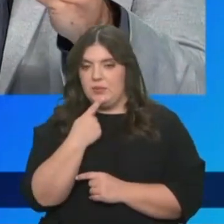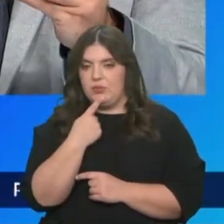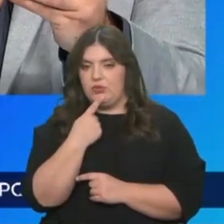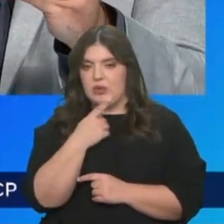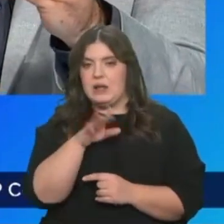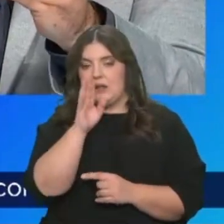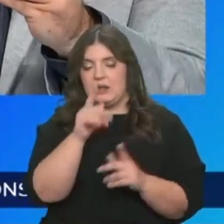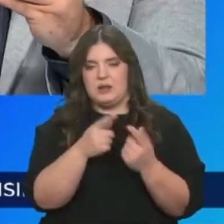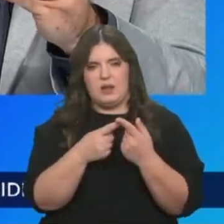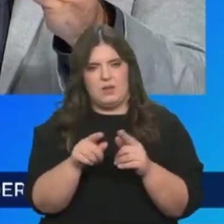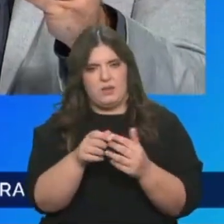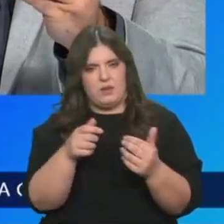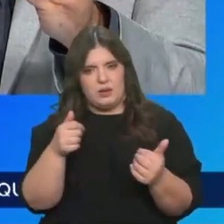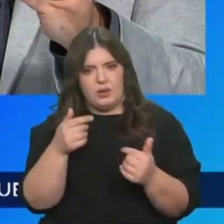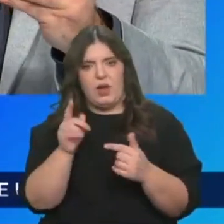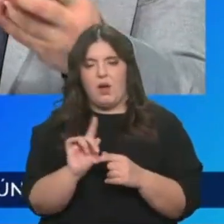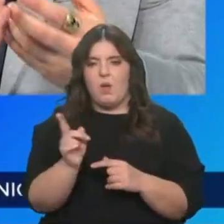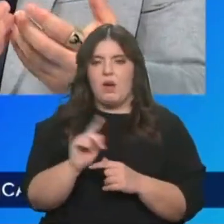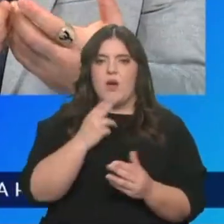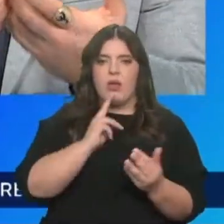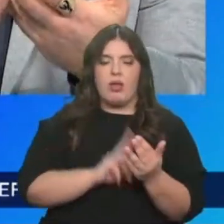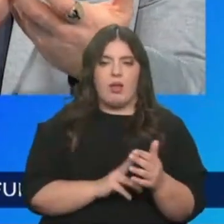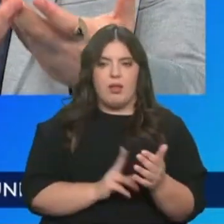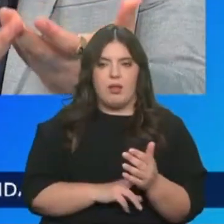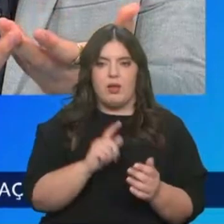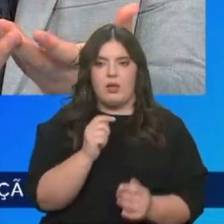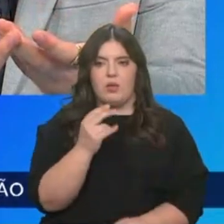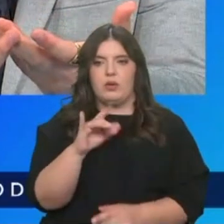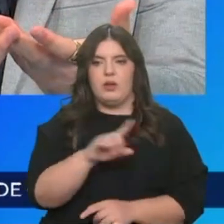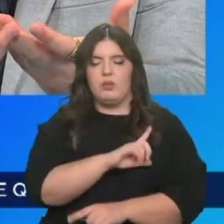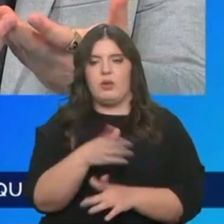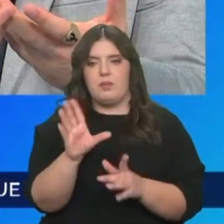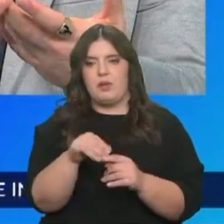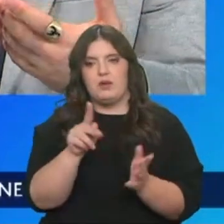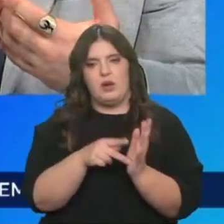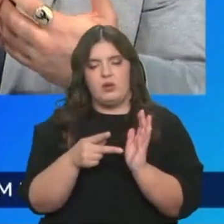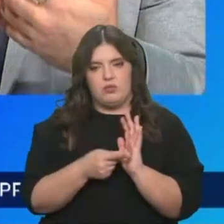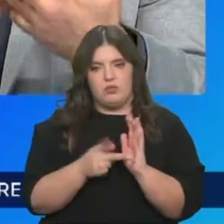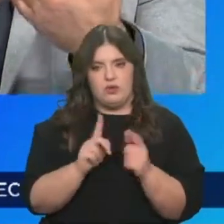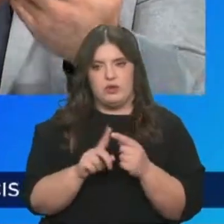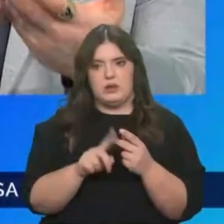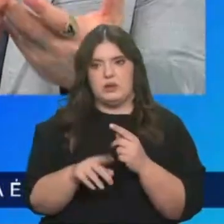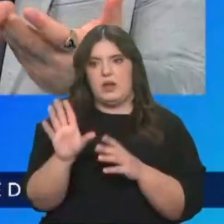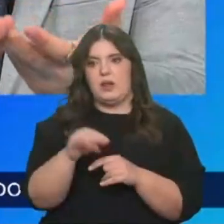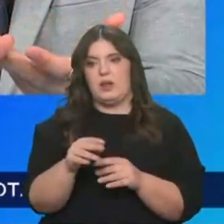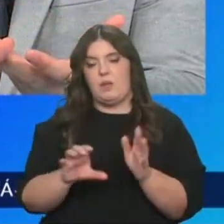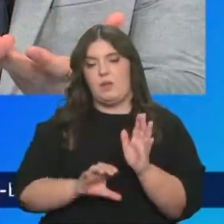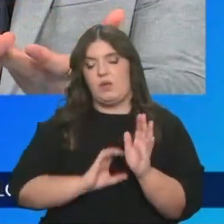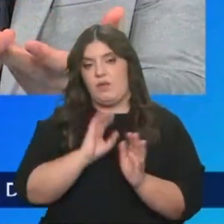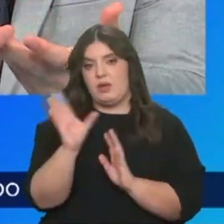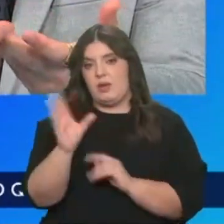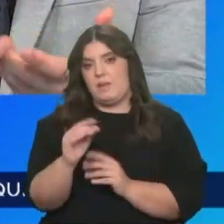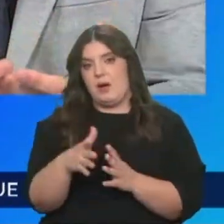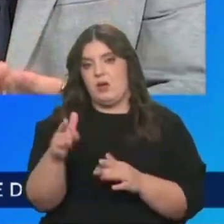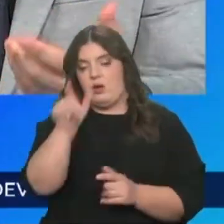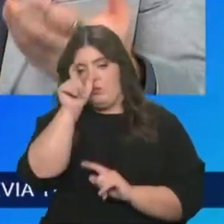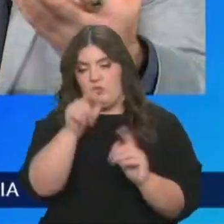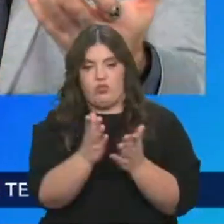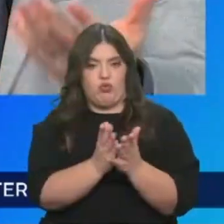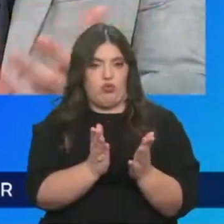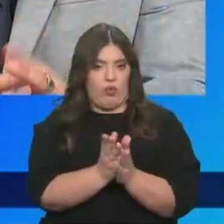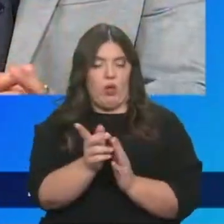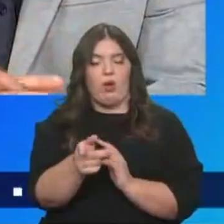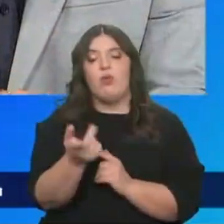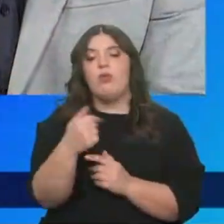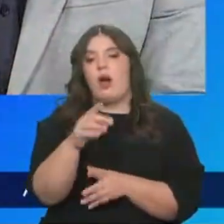esta discrepância é ou não é real. O Euclide é muito mais poderoso em termos de tecnologia, dá um grau de confiança muito maior aos astrónomos e ainda